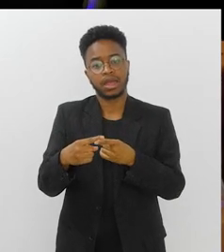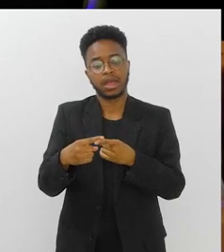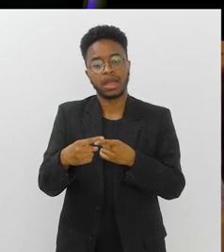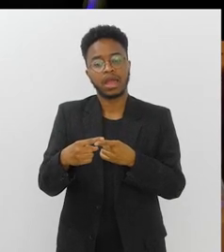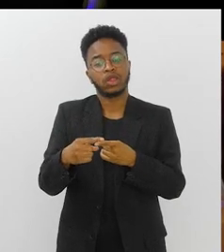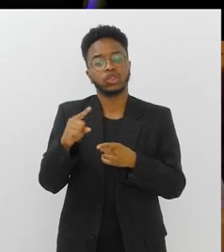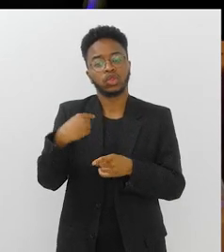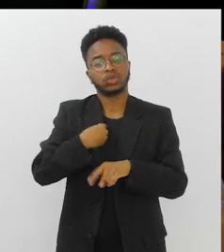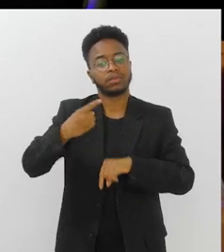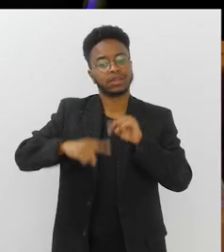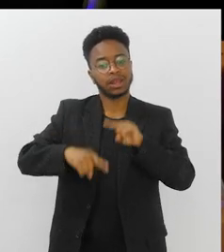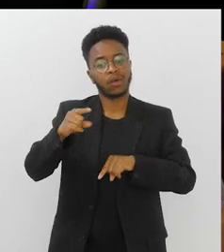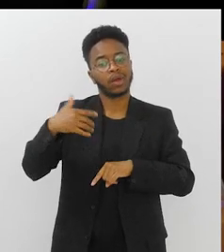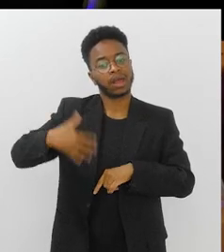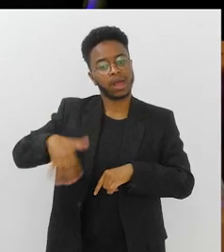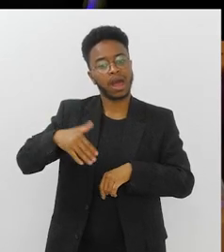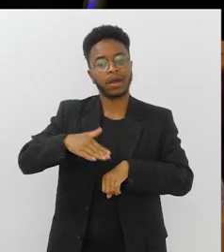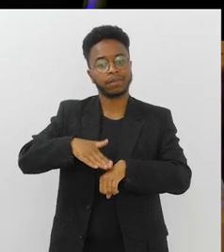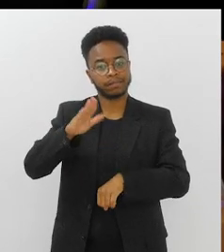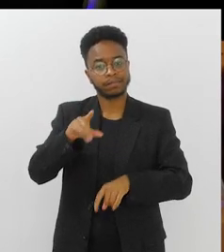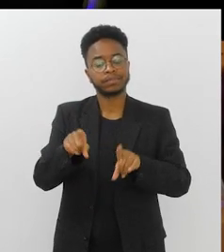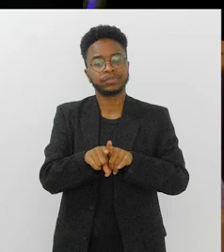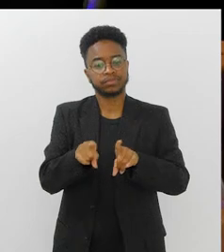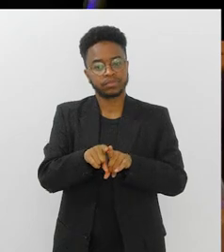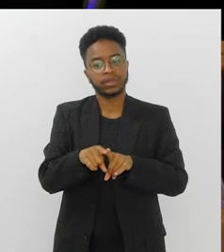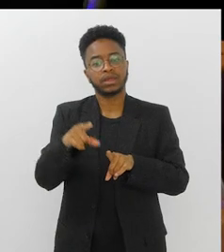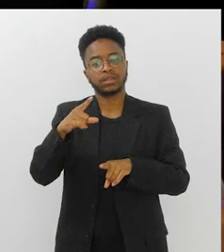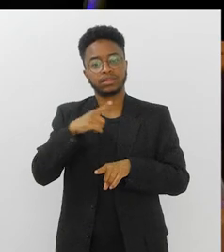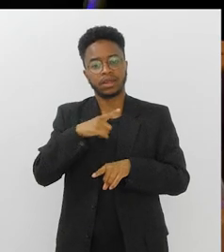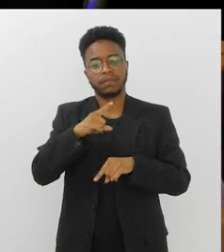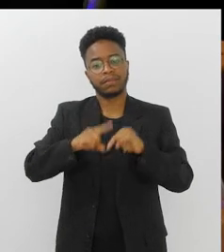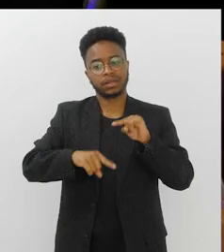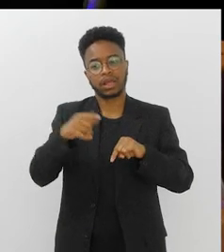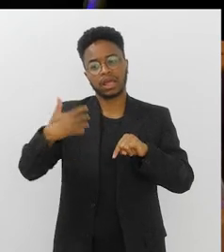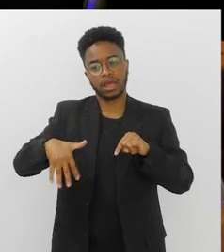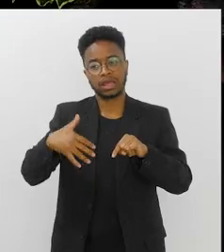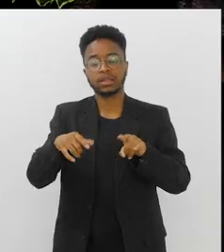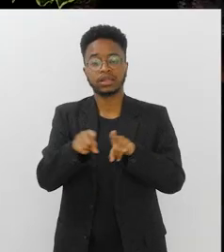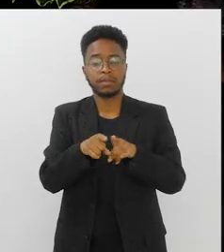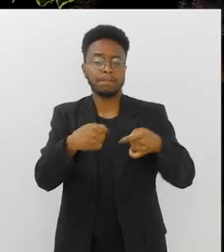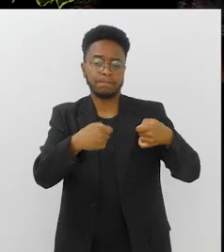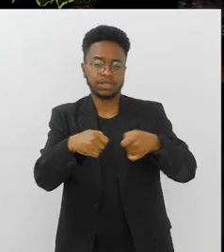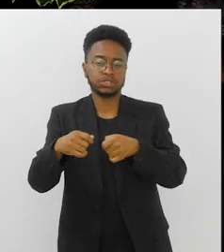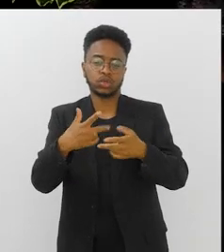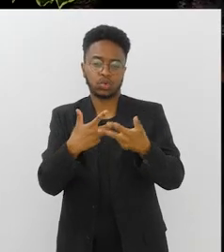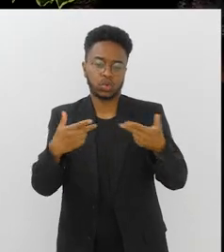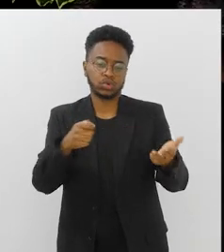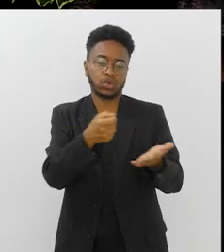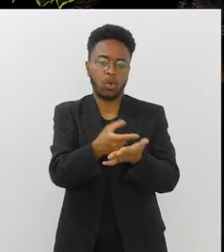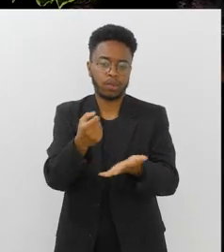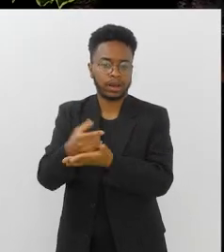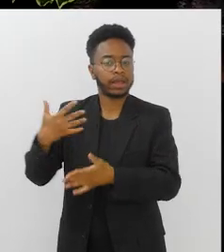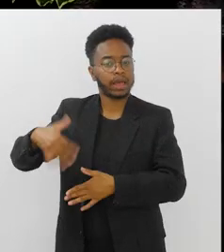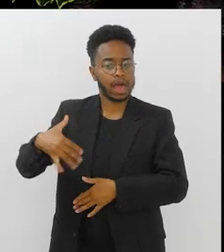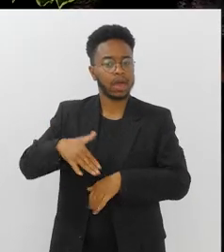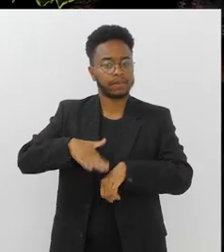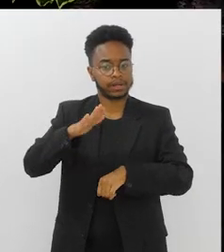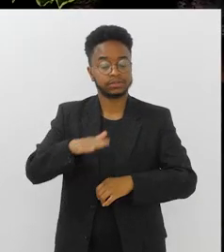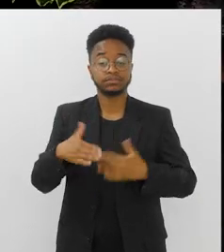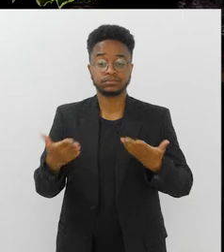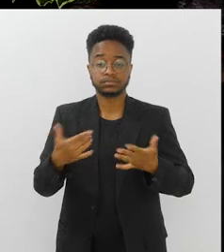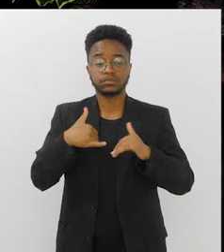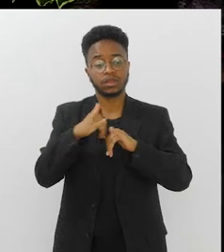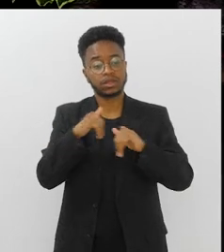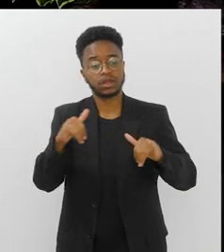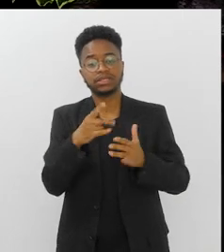nossos materiais são mais caros a gente tem né custos maiores né necessidades específicas né e e e e eu